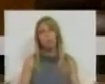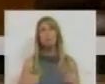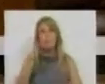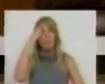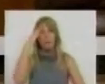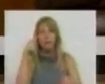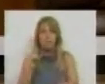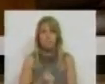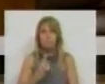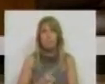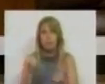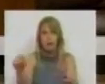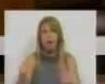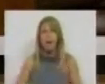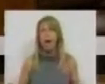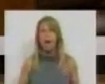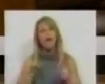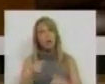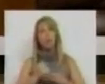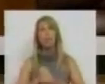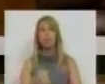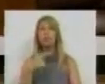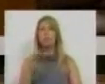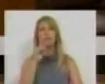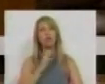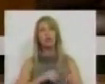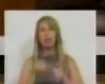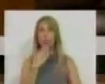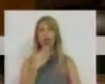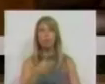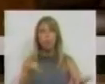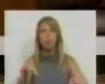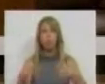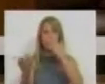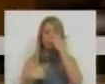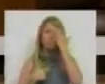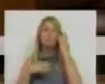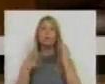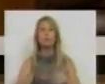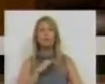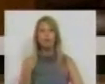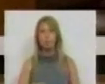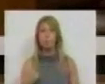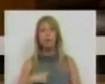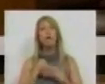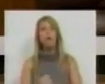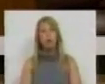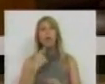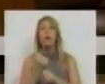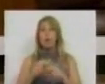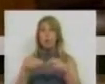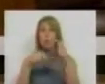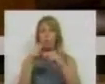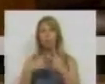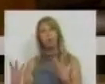E concluindo, esse foi de facto o contributo do Bloco de Esquerda para este debate. Quer fazer o favor de concluir? Sr. Presidente. Um contributo construtivo. Do